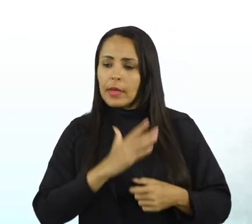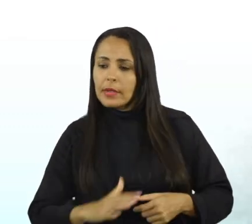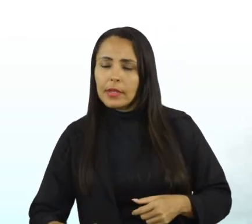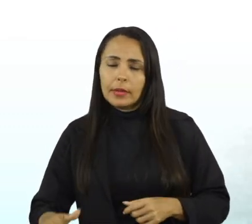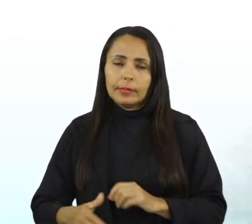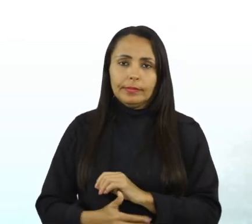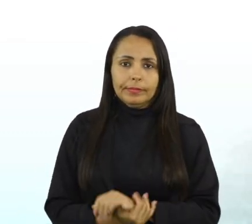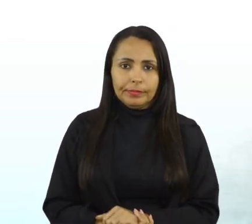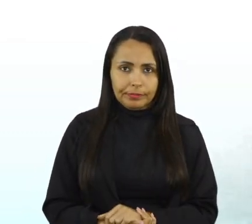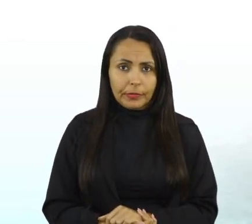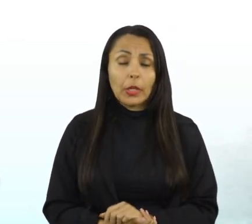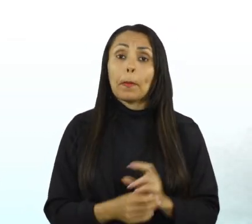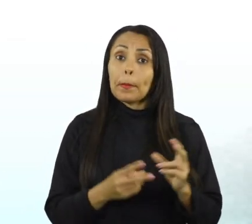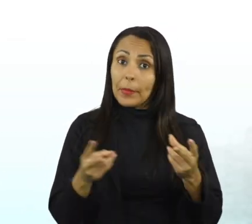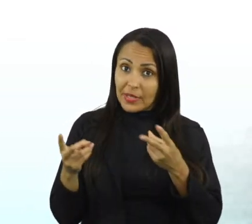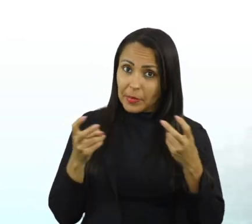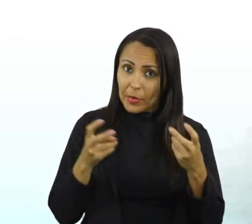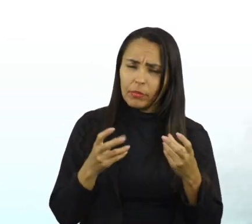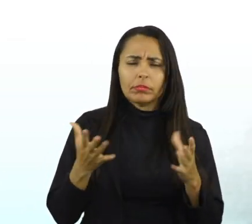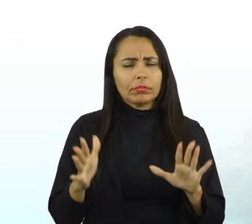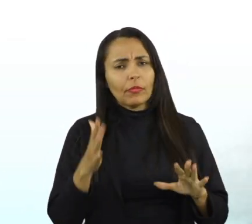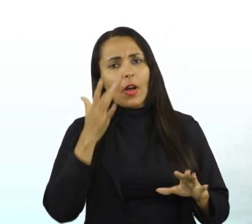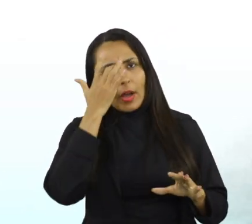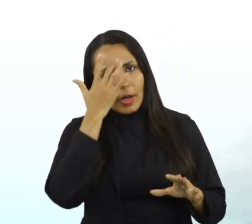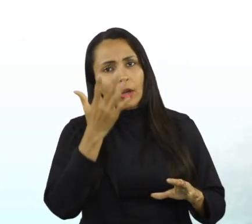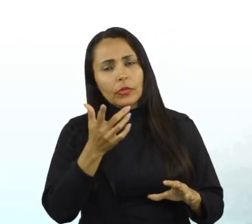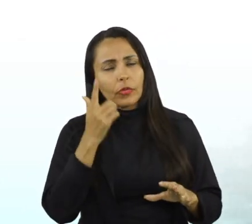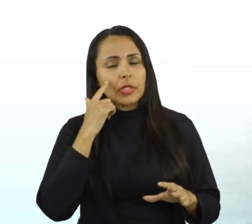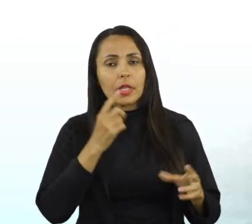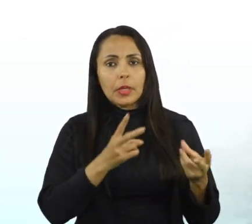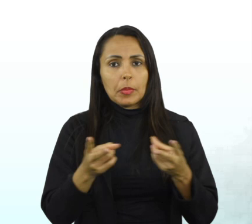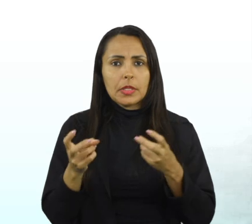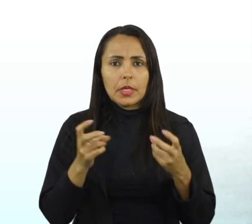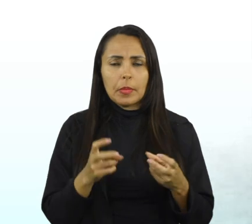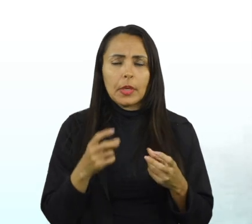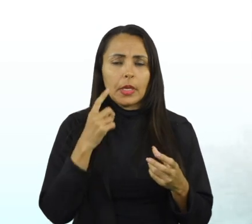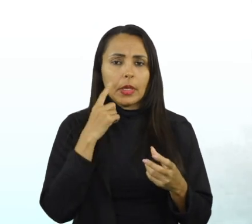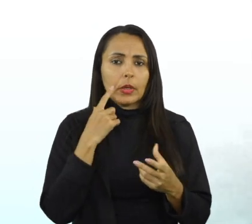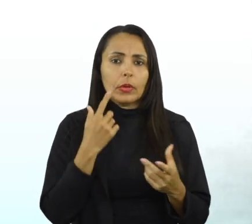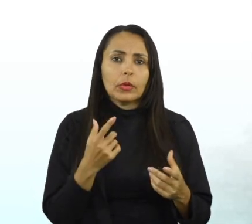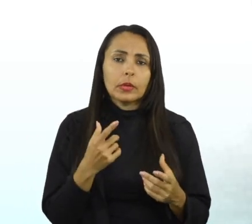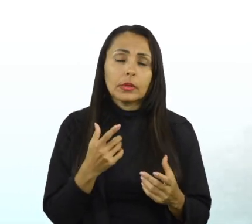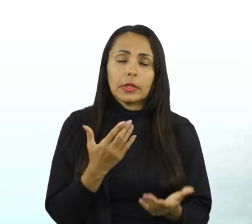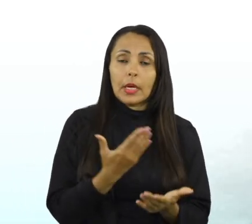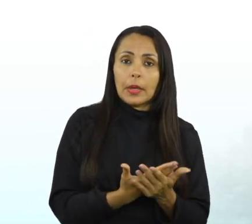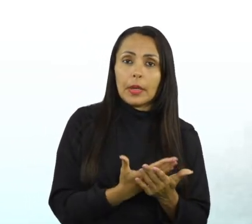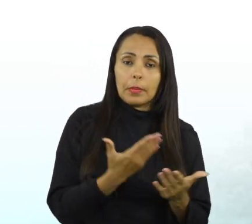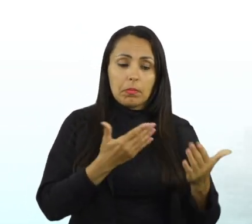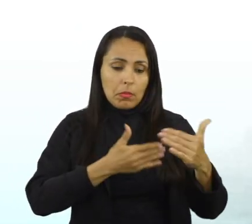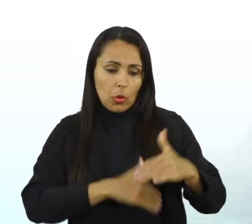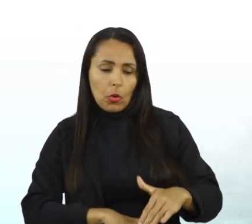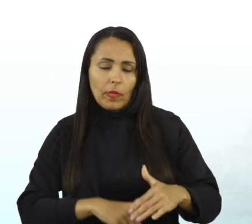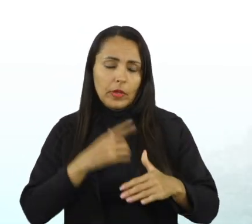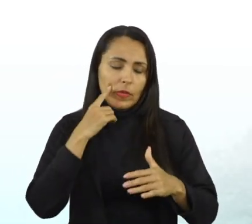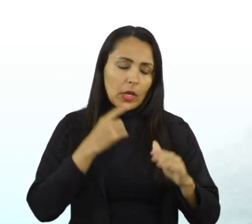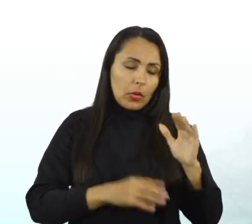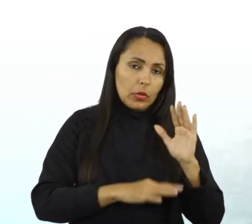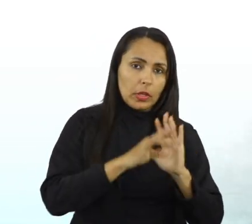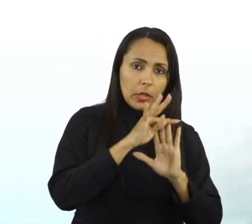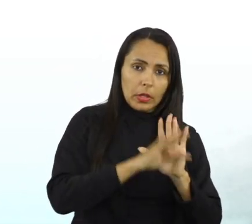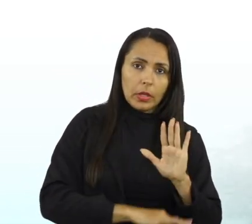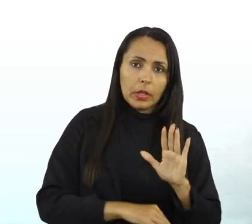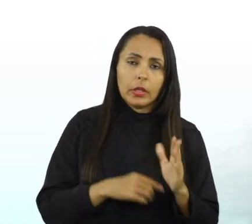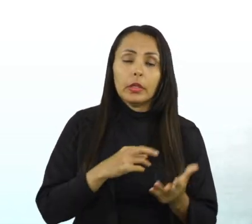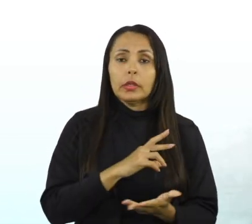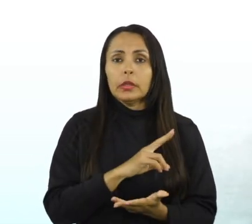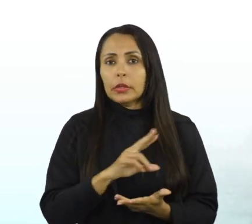comigo. Percebeu? Então é fácil de você perceber, de notar na prova, se vier algum texto, e ele trazendo